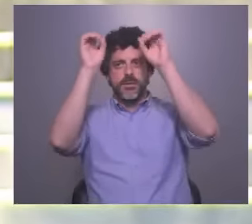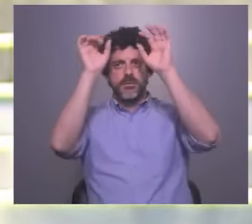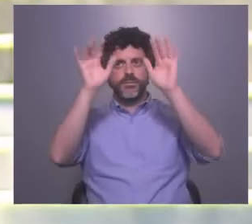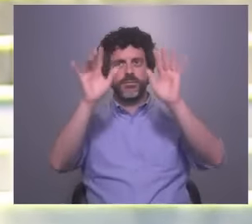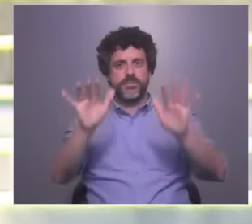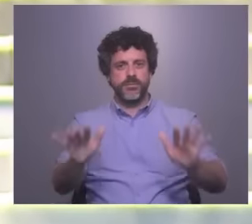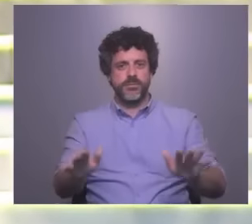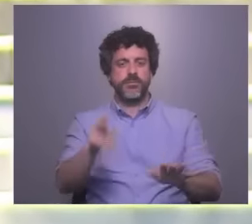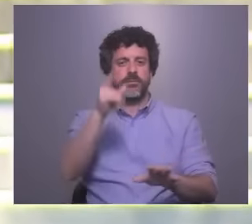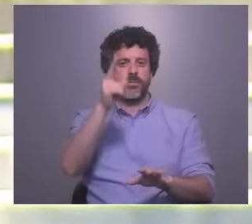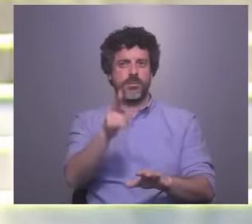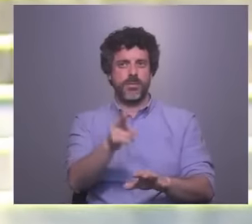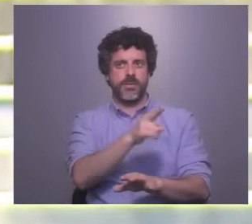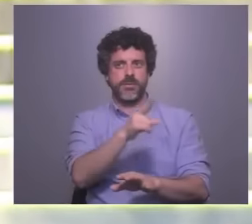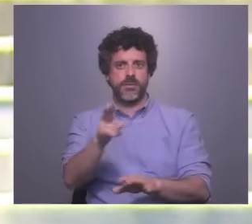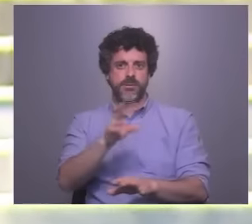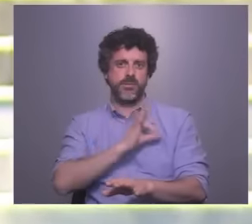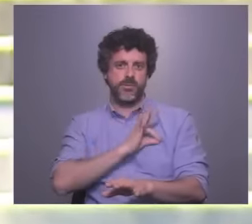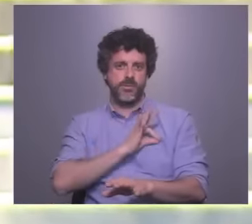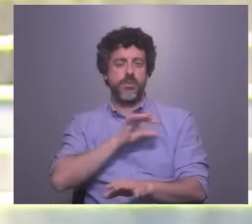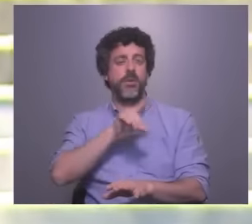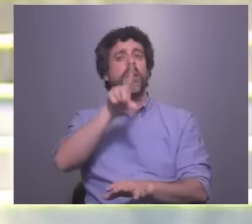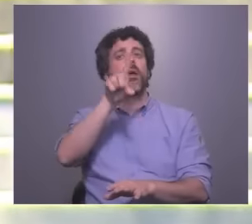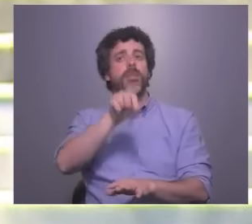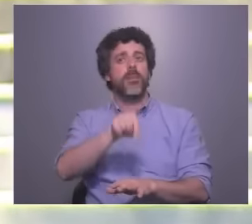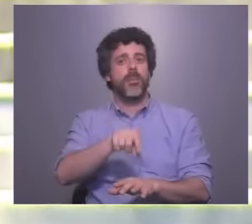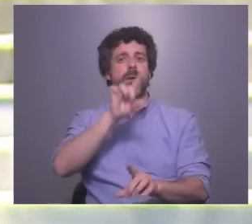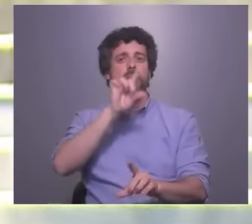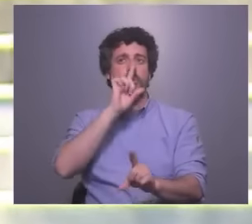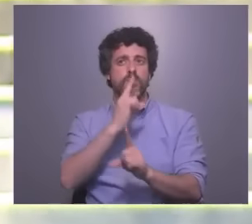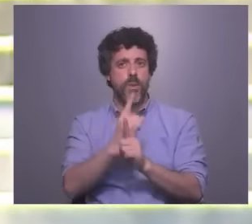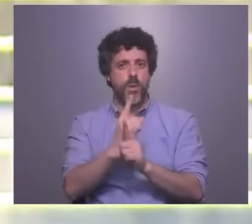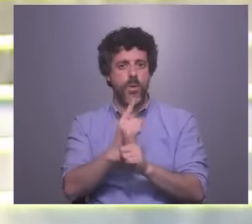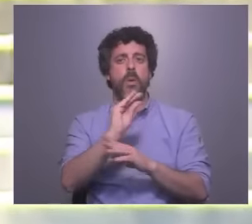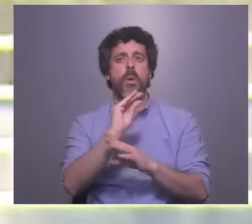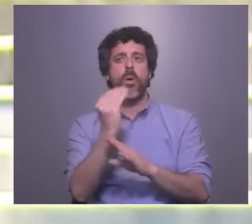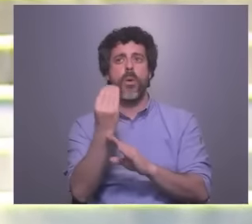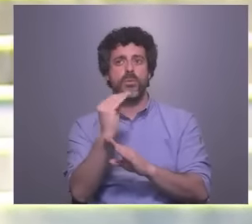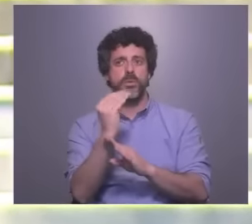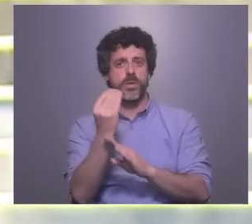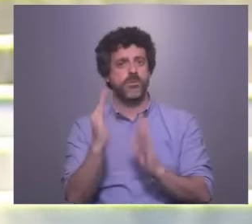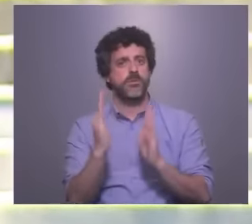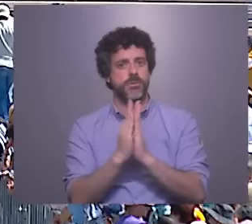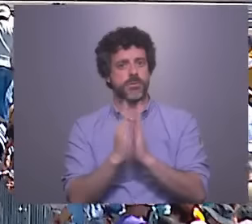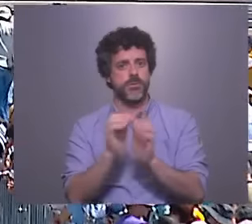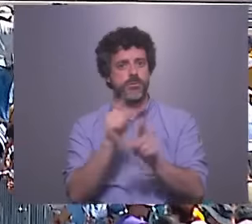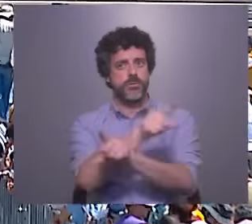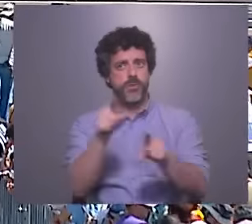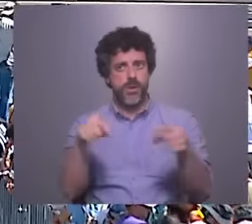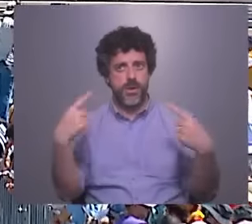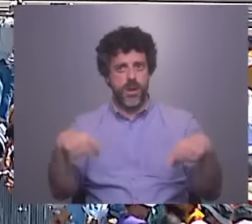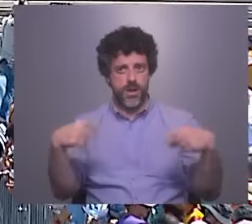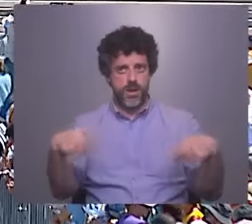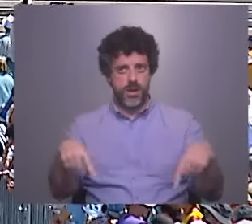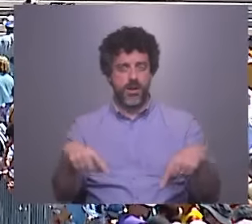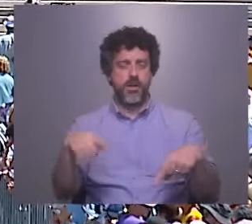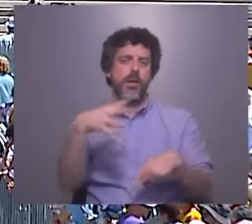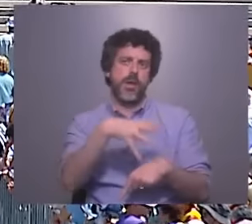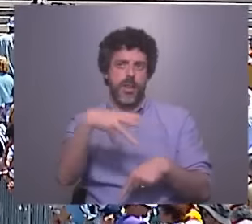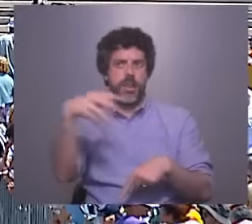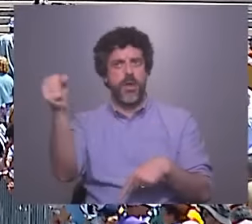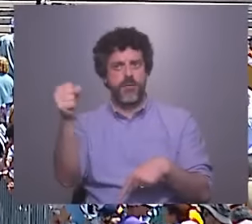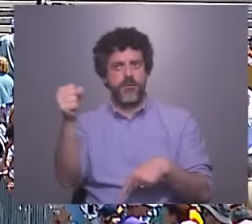Capelinha das Aparições, seguido de Procissão das Velas. O Presidente da Assembleia que formamos vai agora